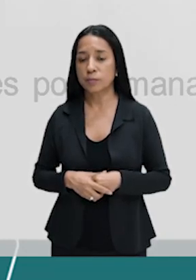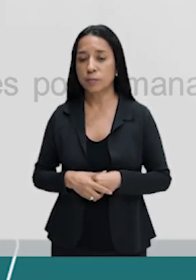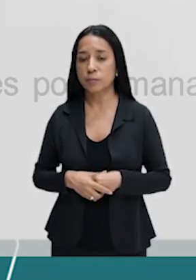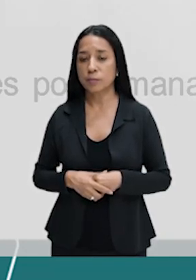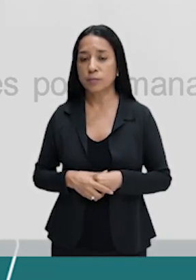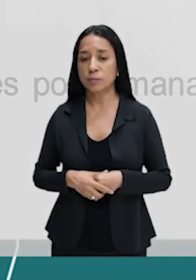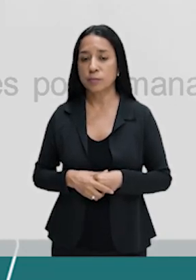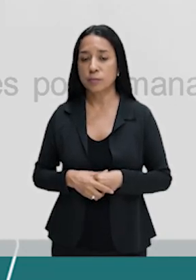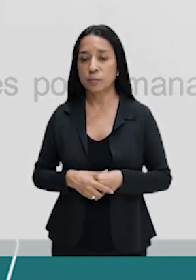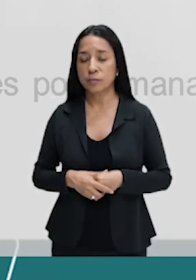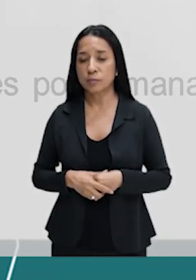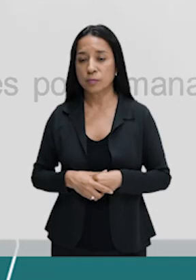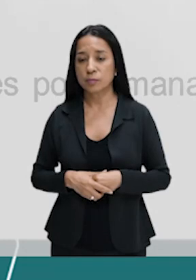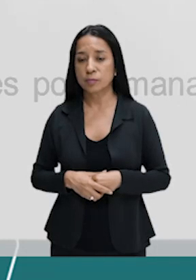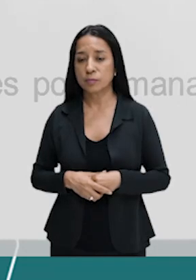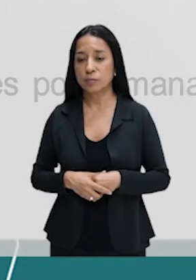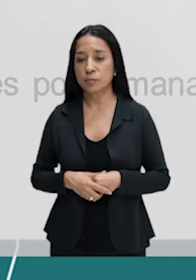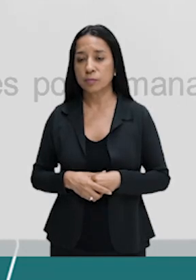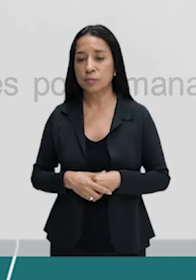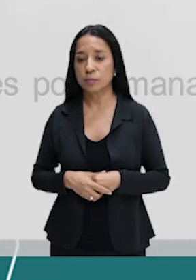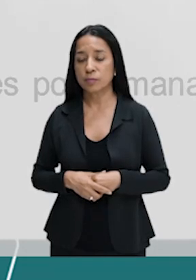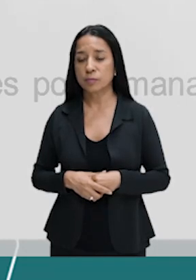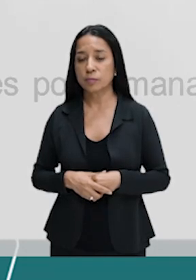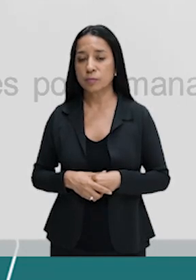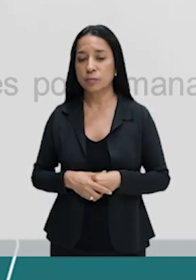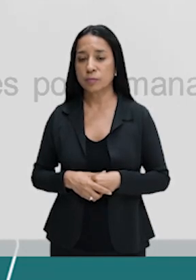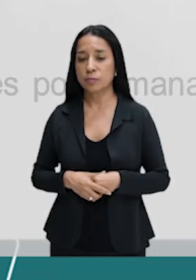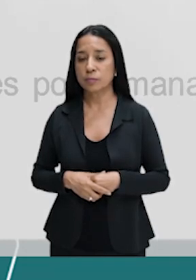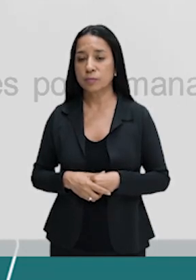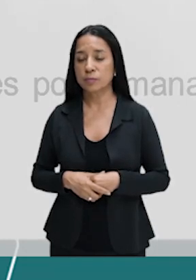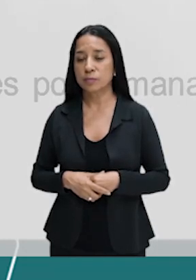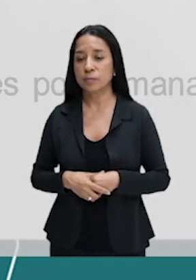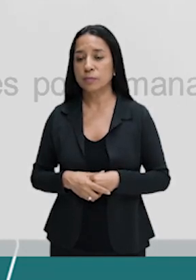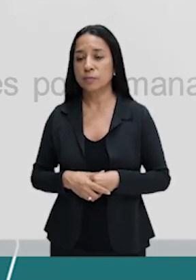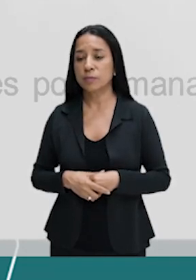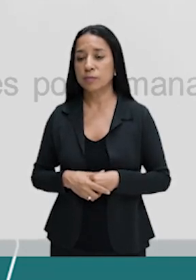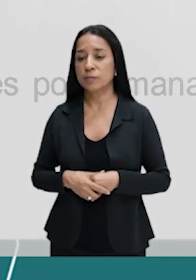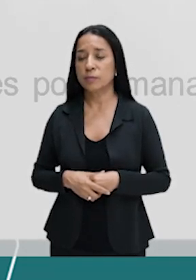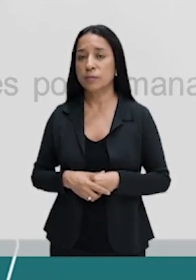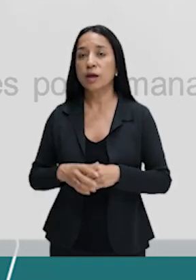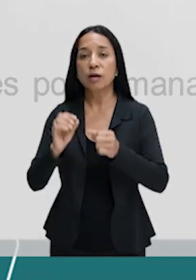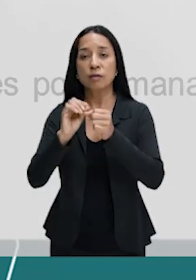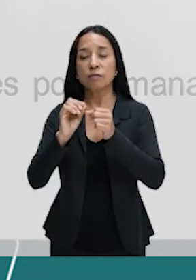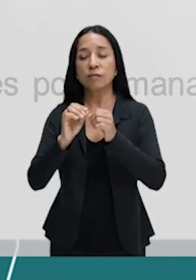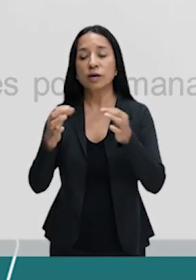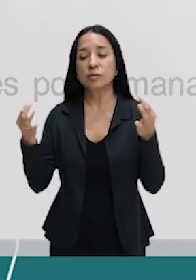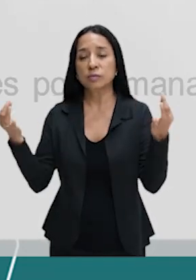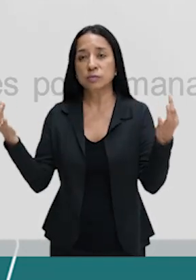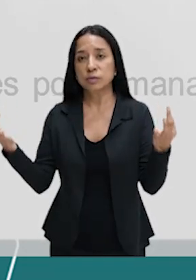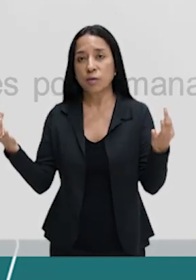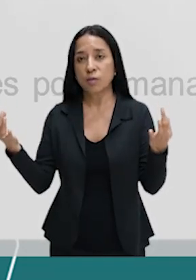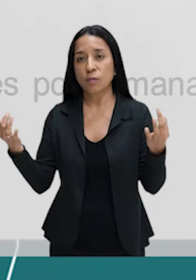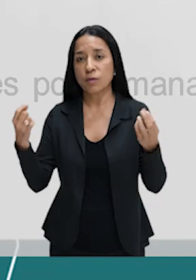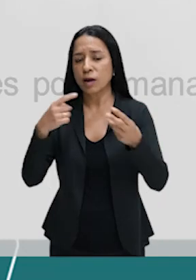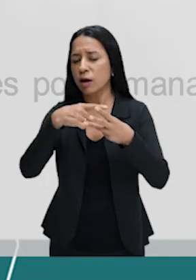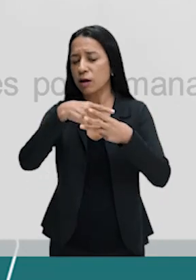Hago yoga 3 vezes por semana. Então, faço yoga 3 vezes por